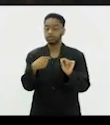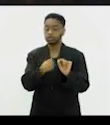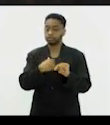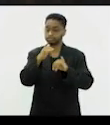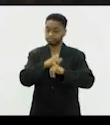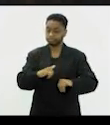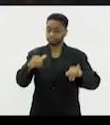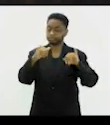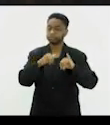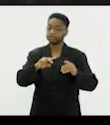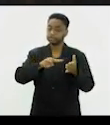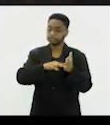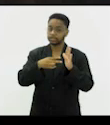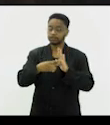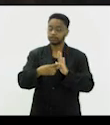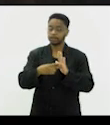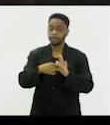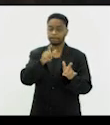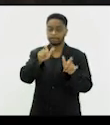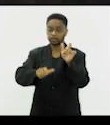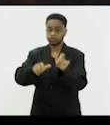é sinônimo de rejeição.